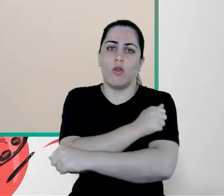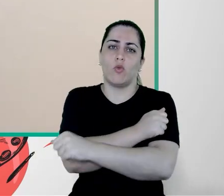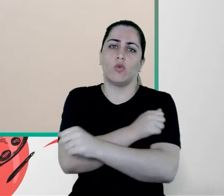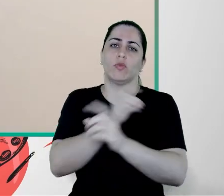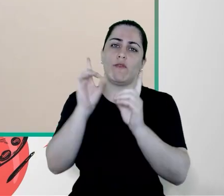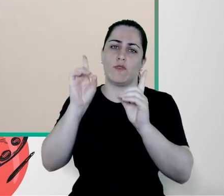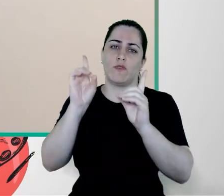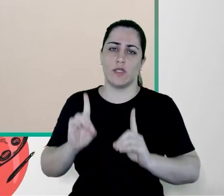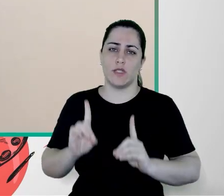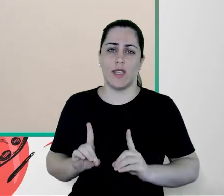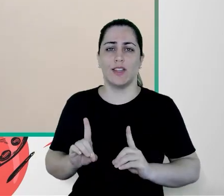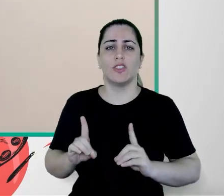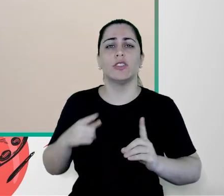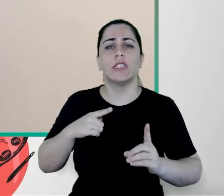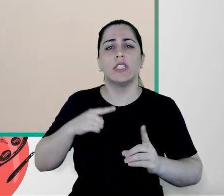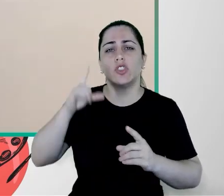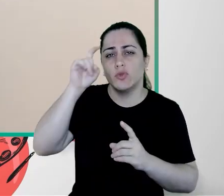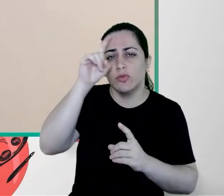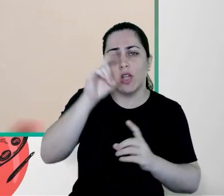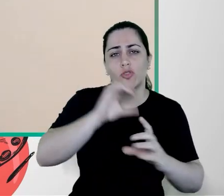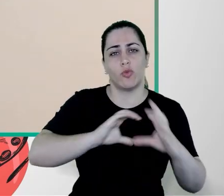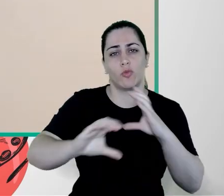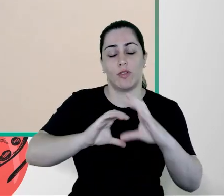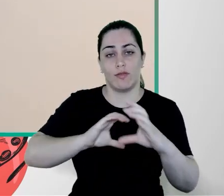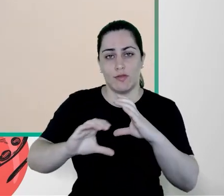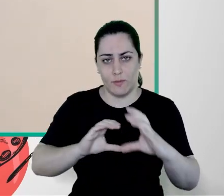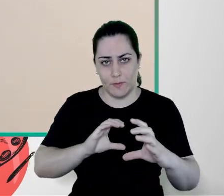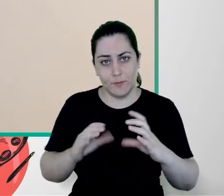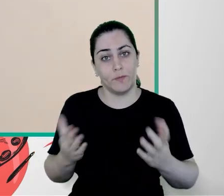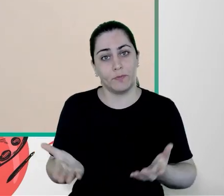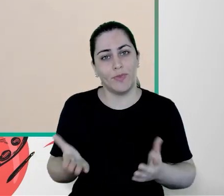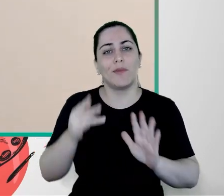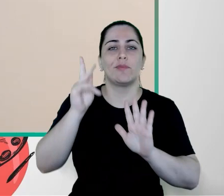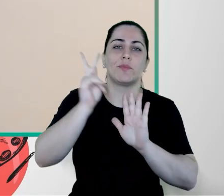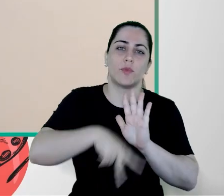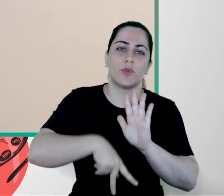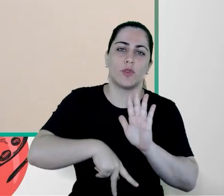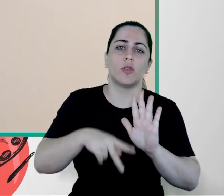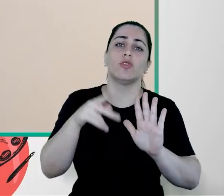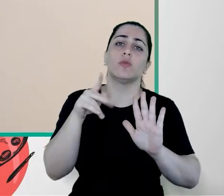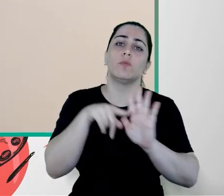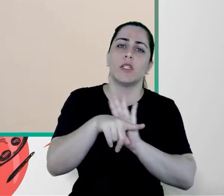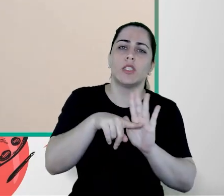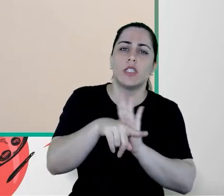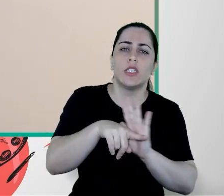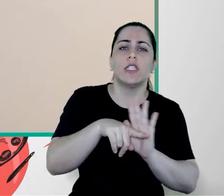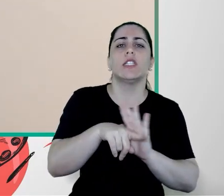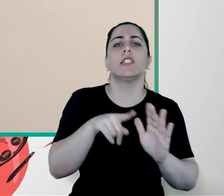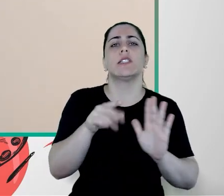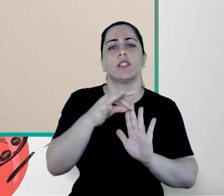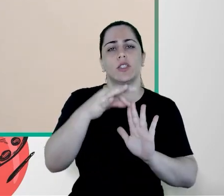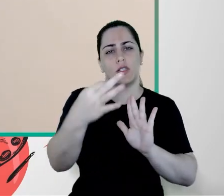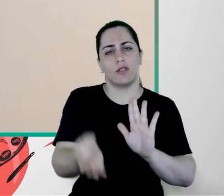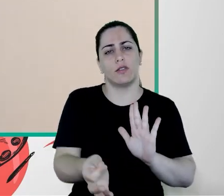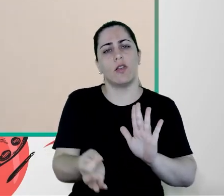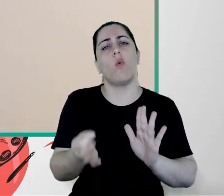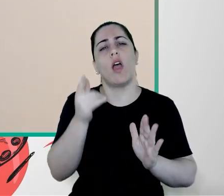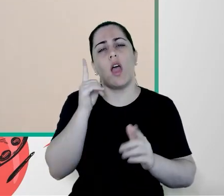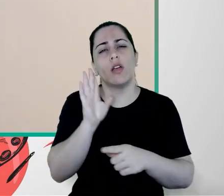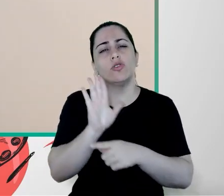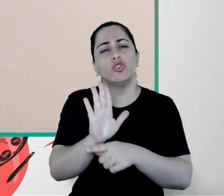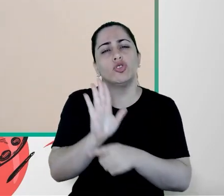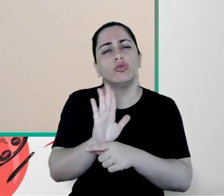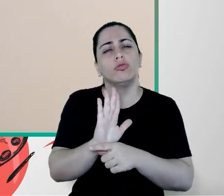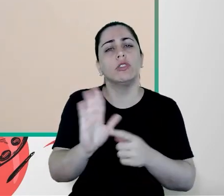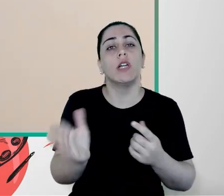e necessidades complexas de comunicação. Então, os projetos de pesquisa e extensão proporcionam articulação